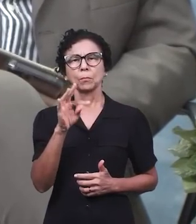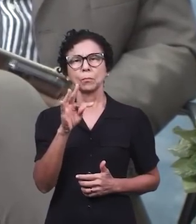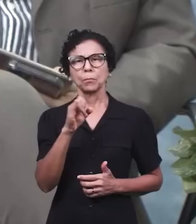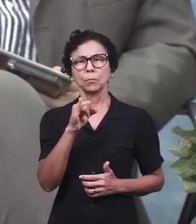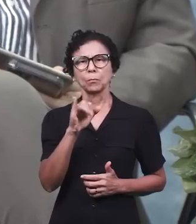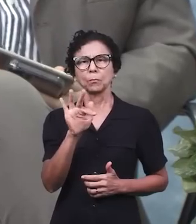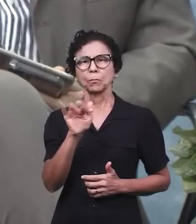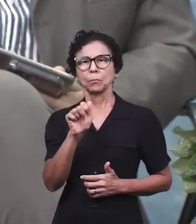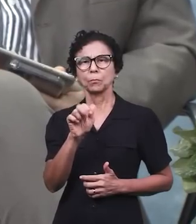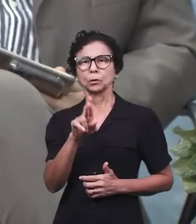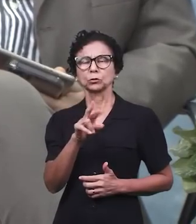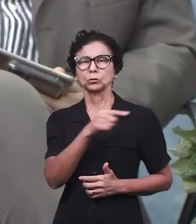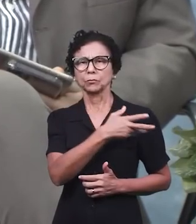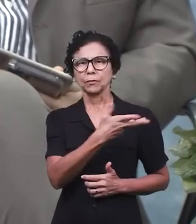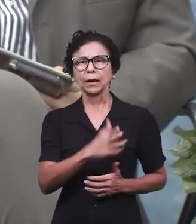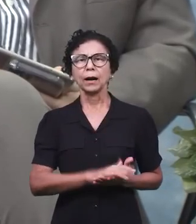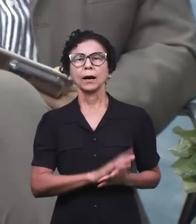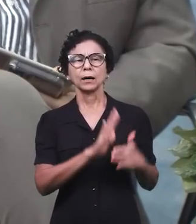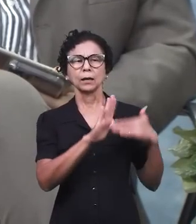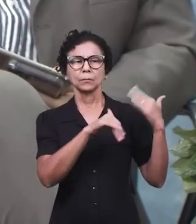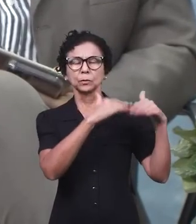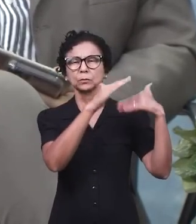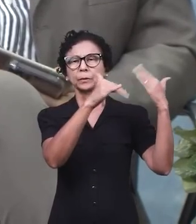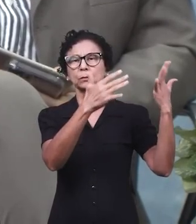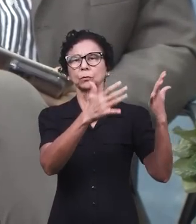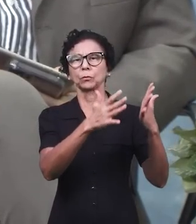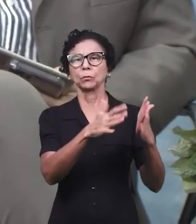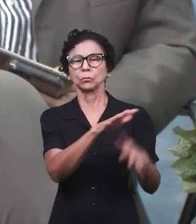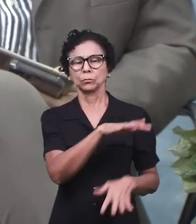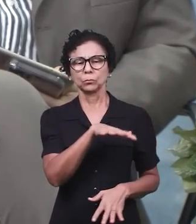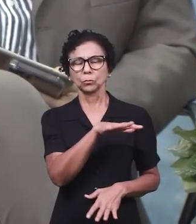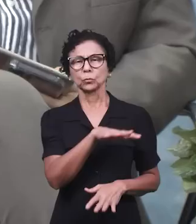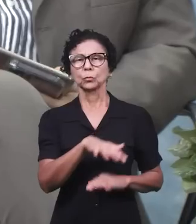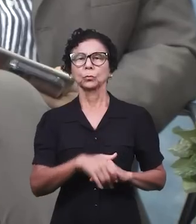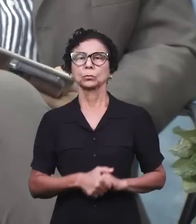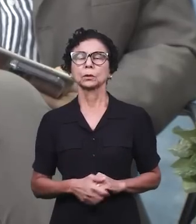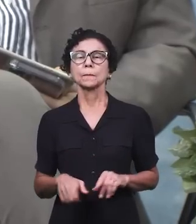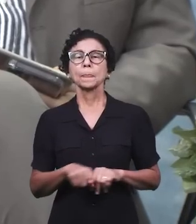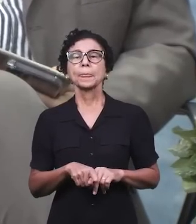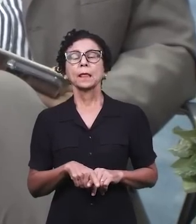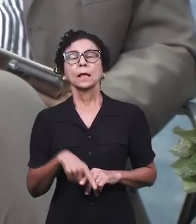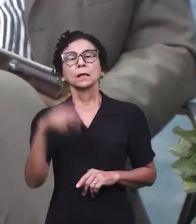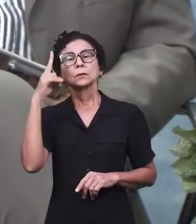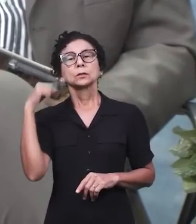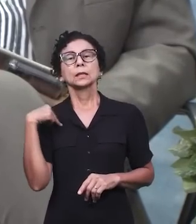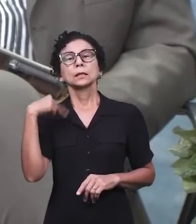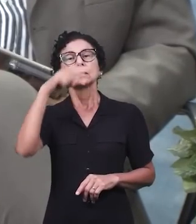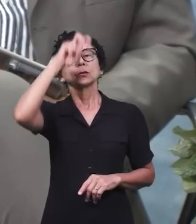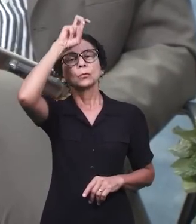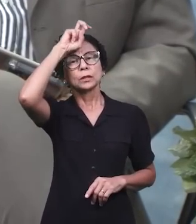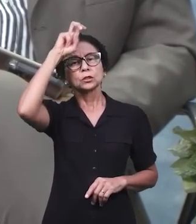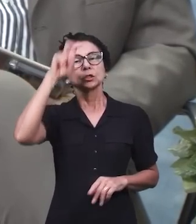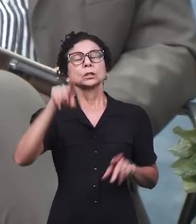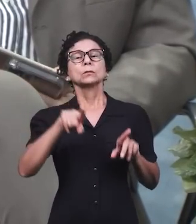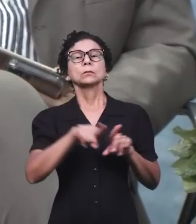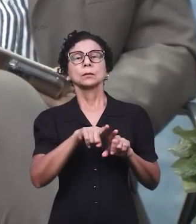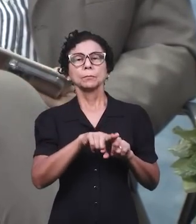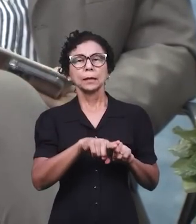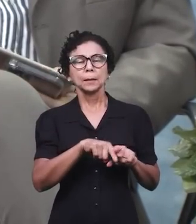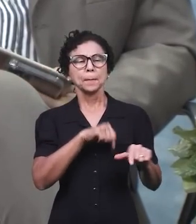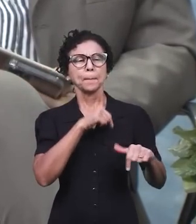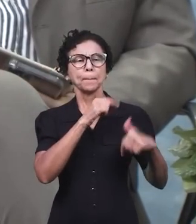no governo do Egito, o Egito prosperou. Então, acaba levando... E outra, tá? Uma das coisas que o